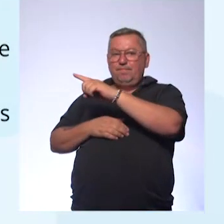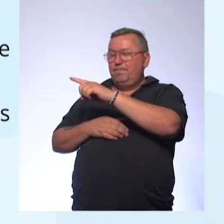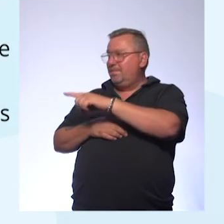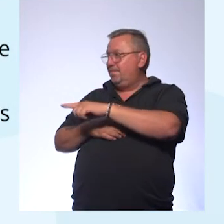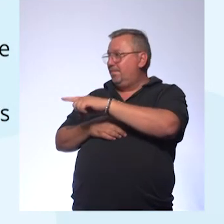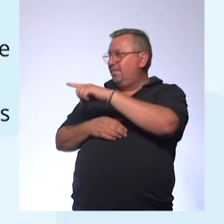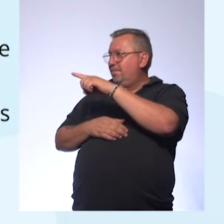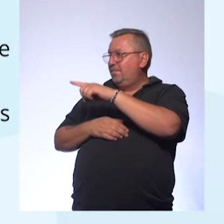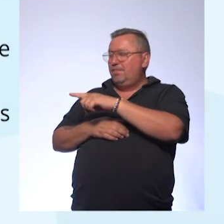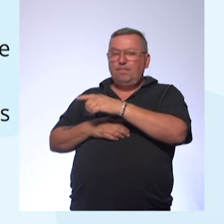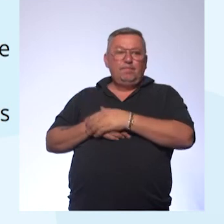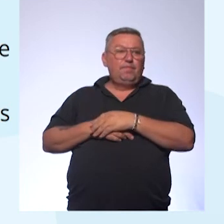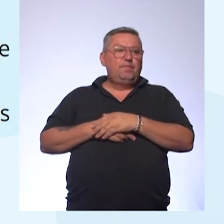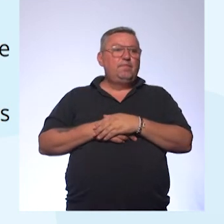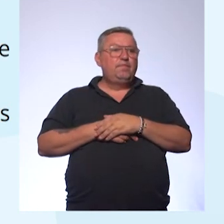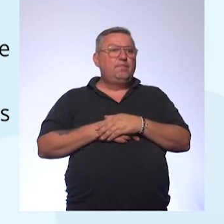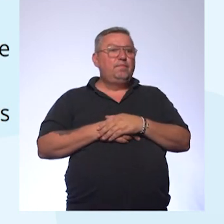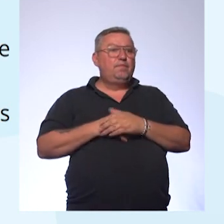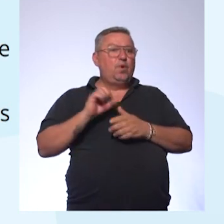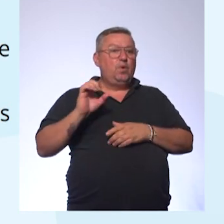aluna da professora Carmen.